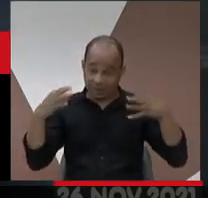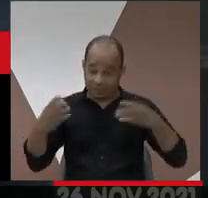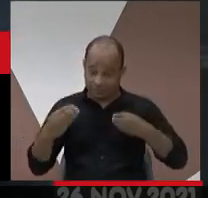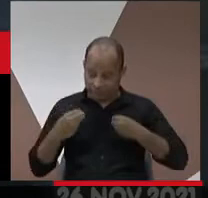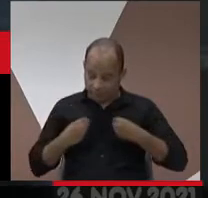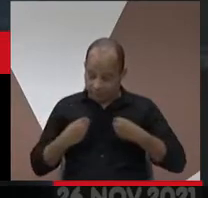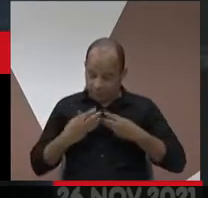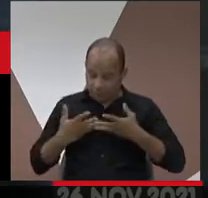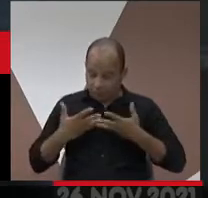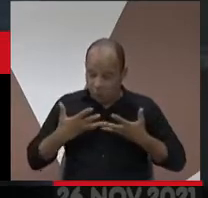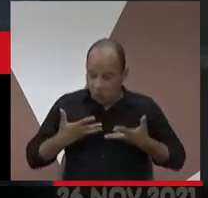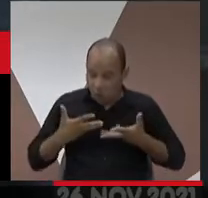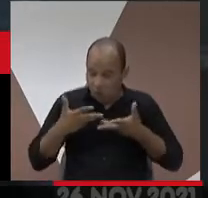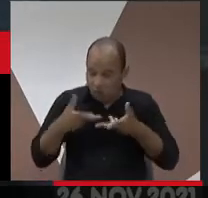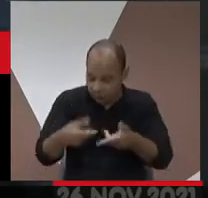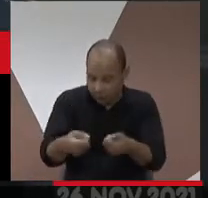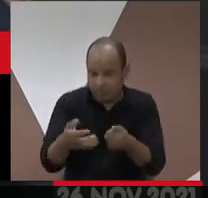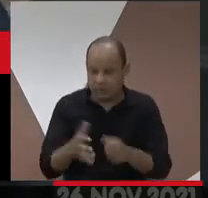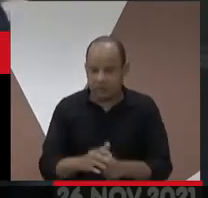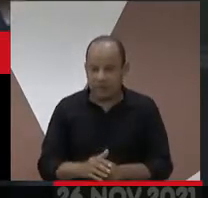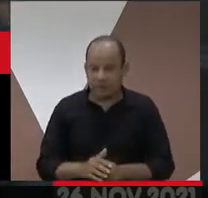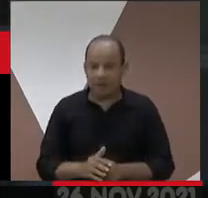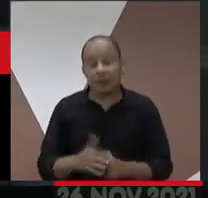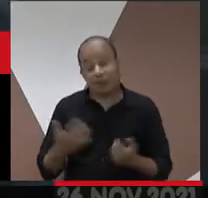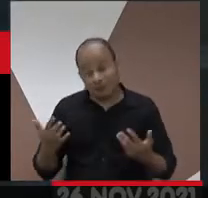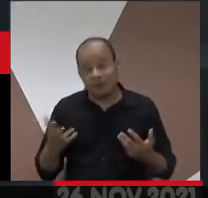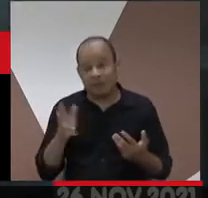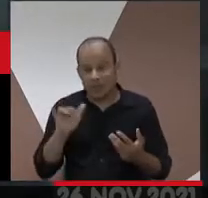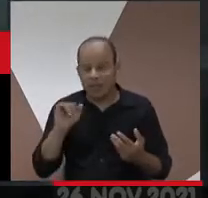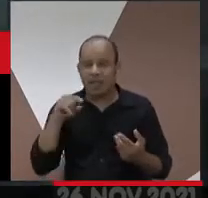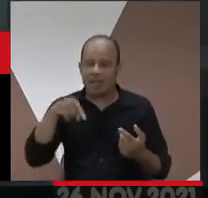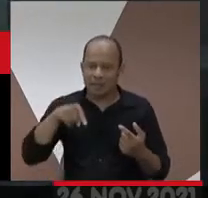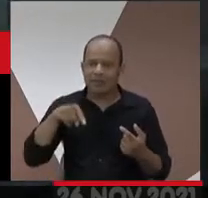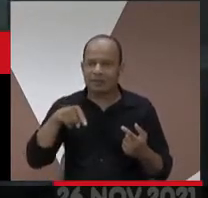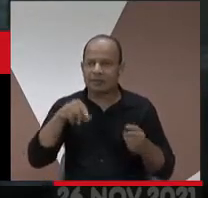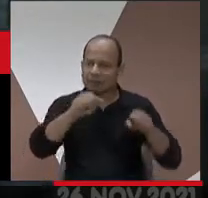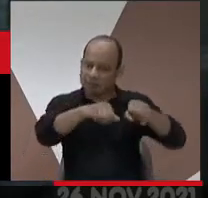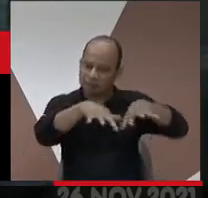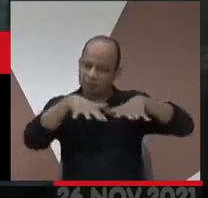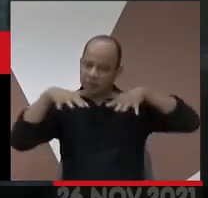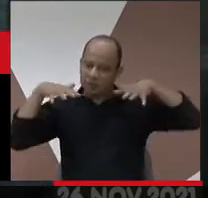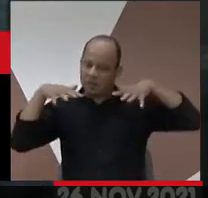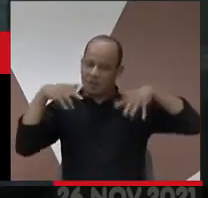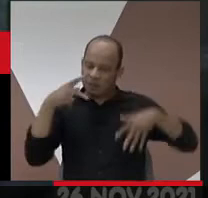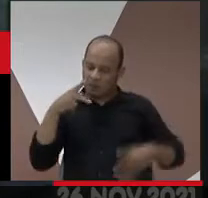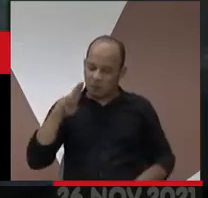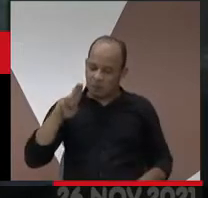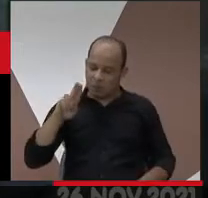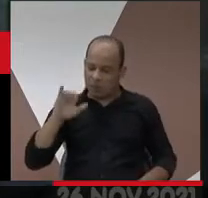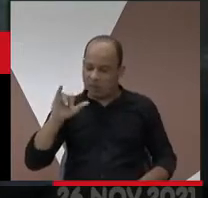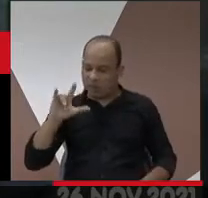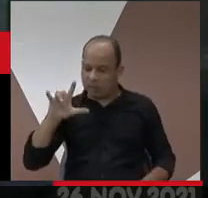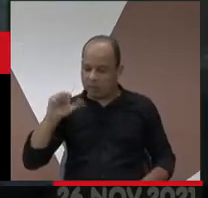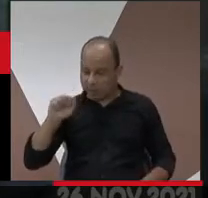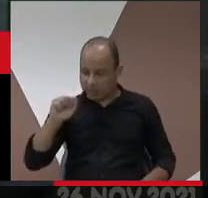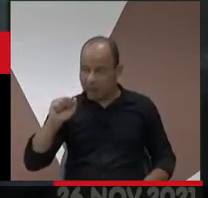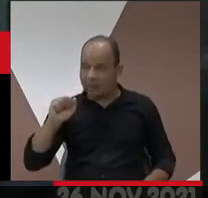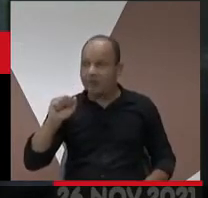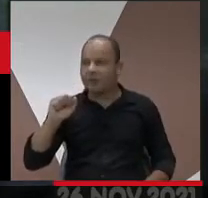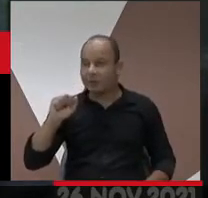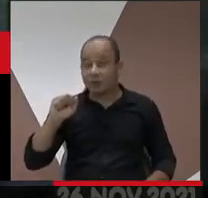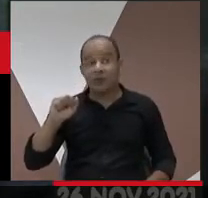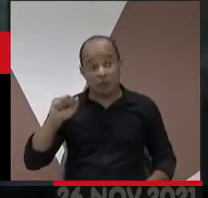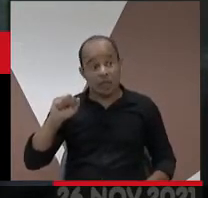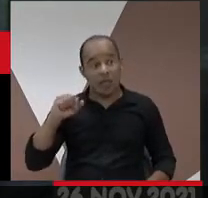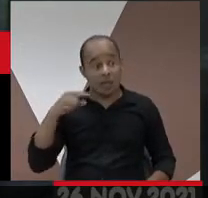imparcial, possa se realizar uma audiência pública que visa essencialmente o interesse